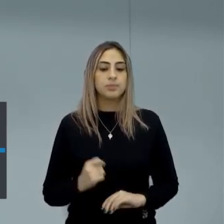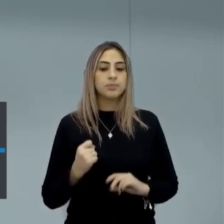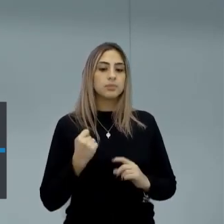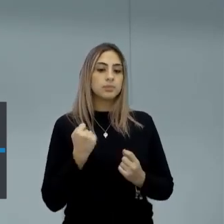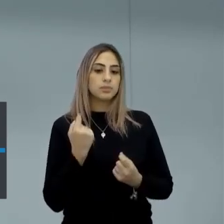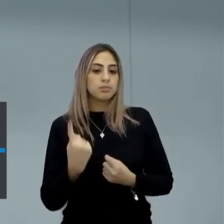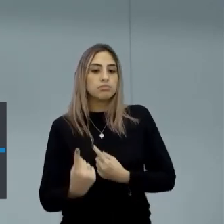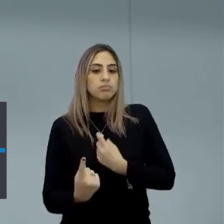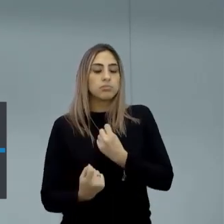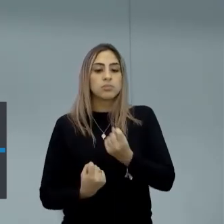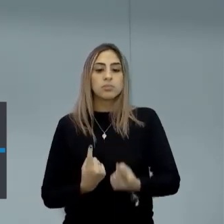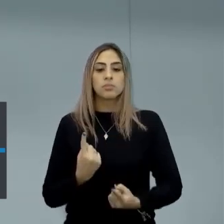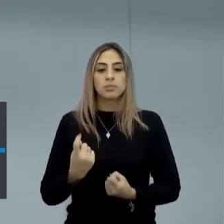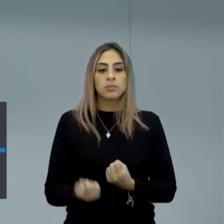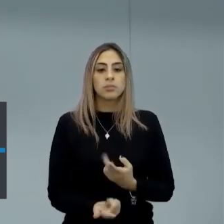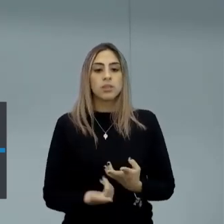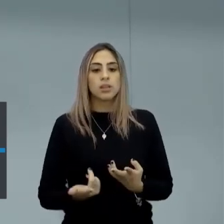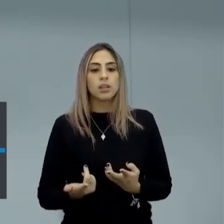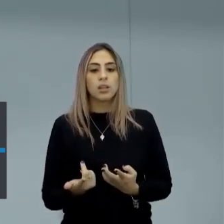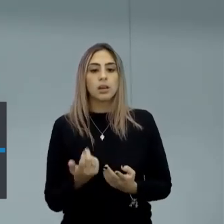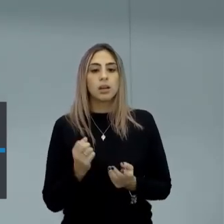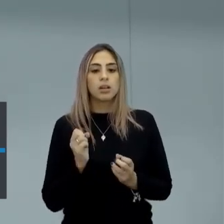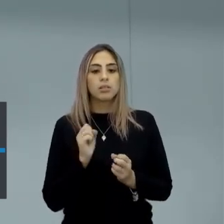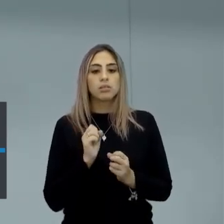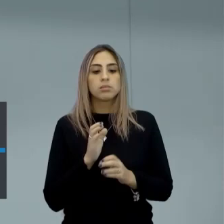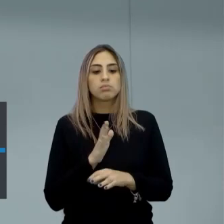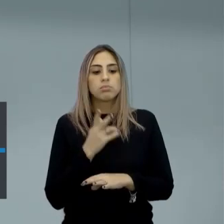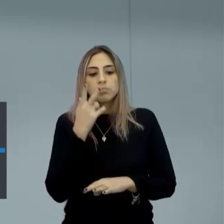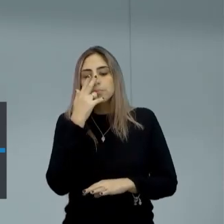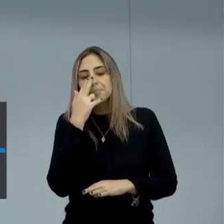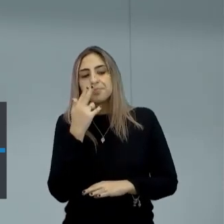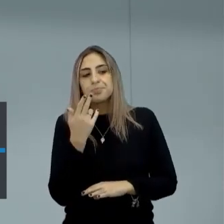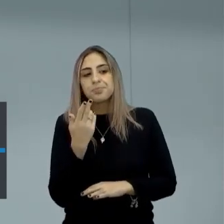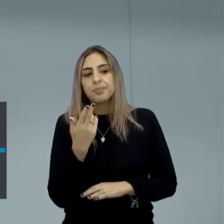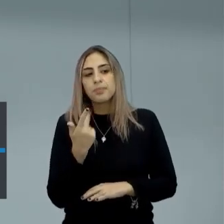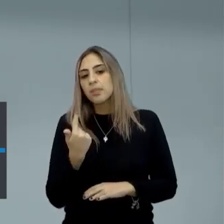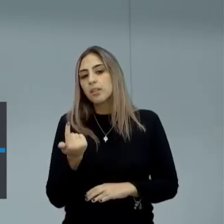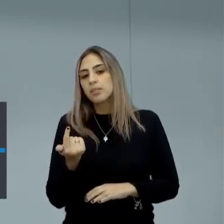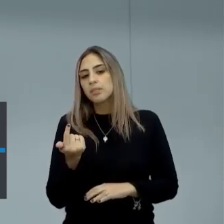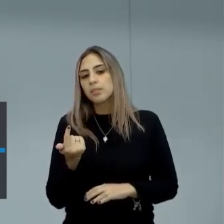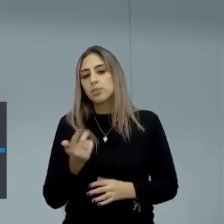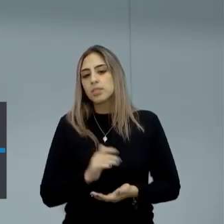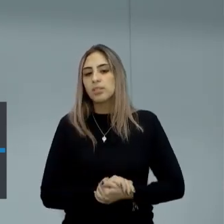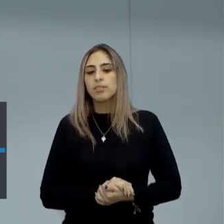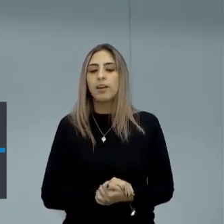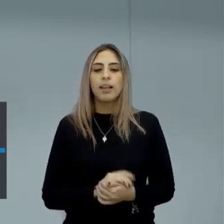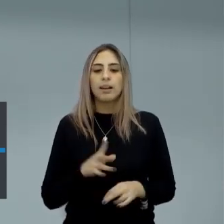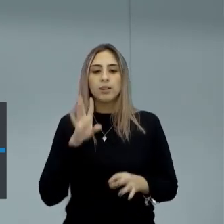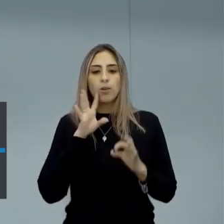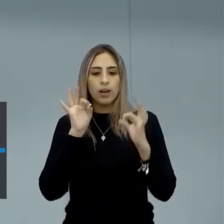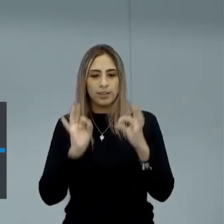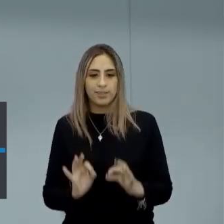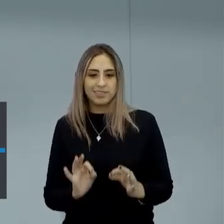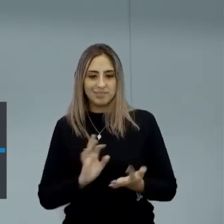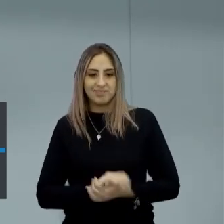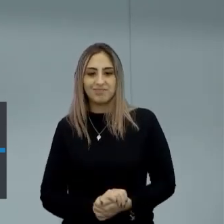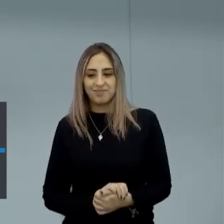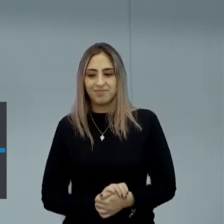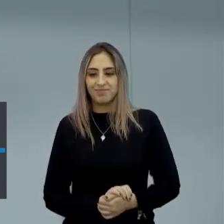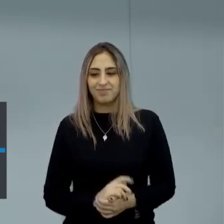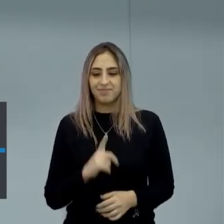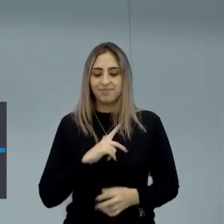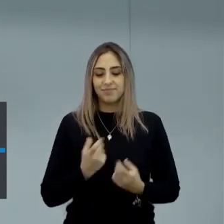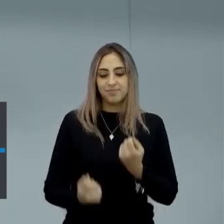alguns que de repente saem do chamado politicamente correto ou ainda não superaram